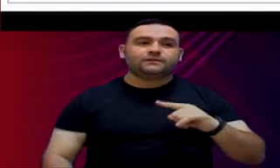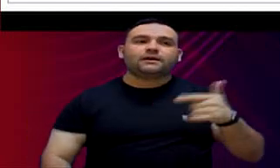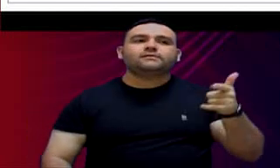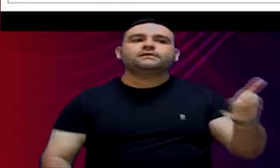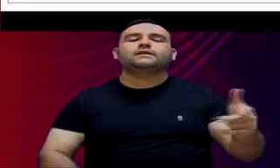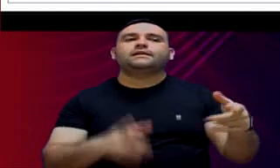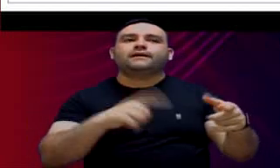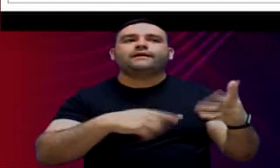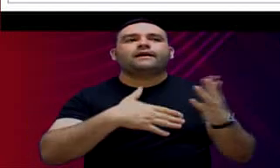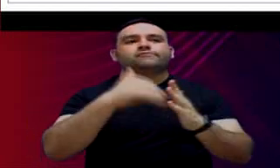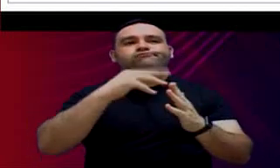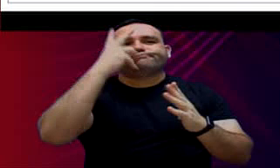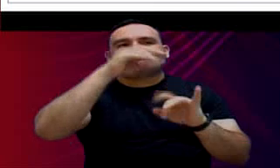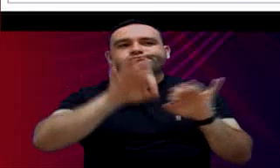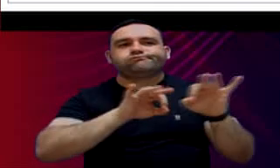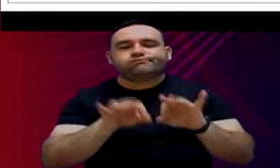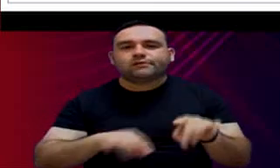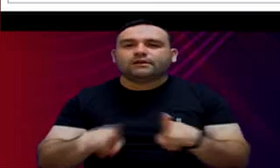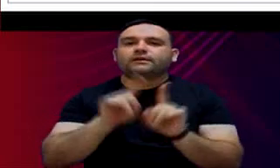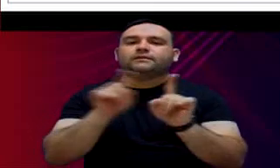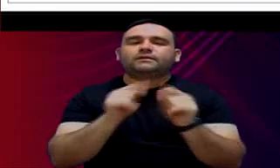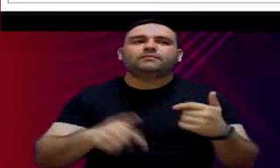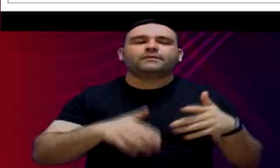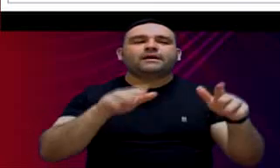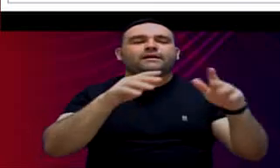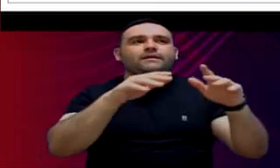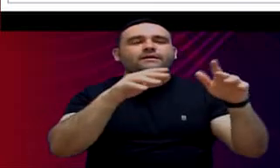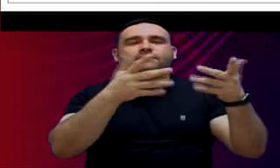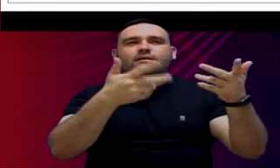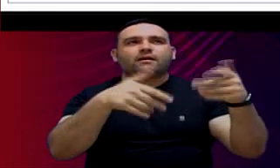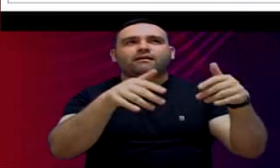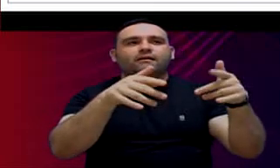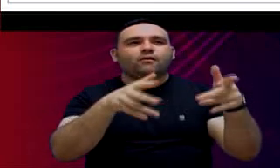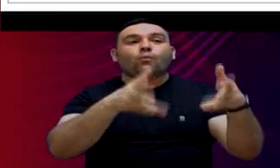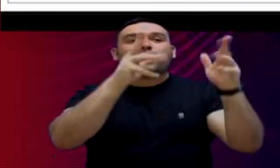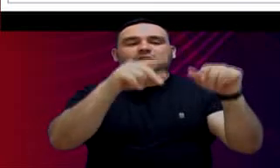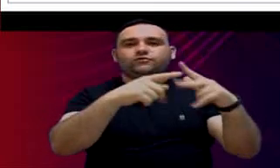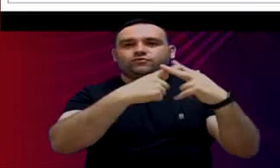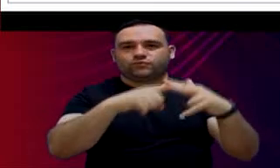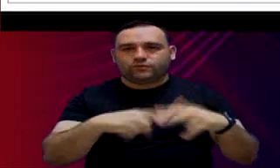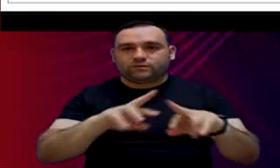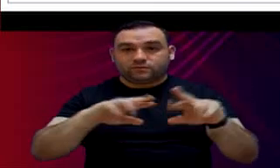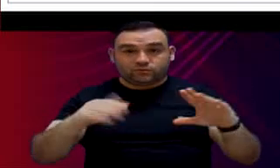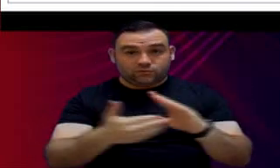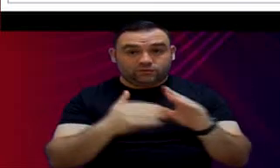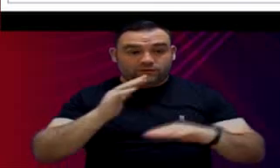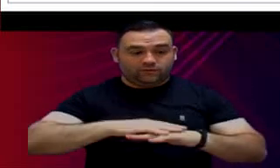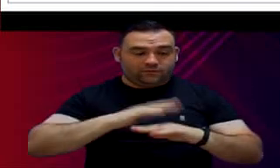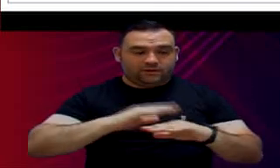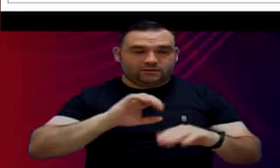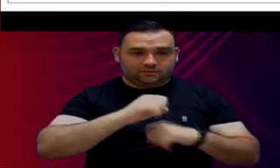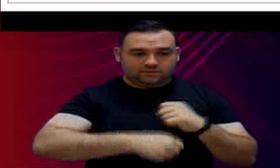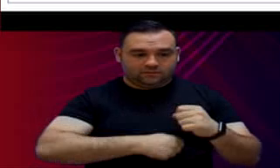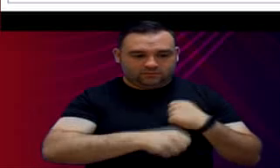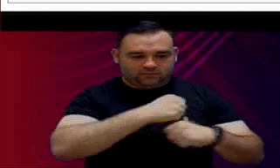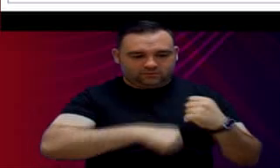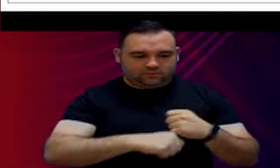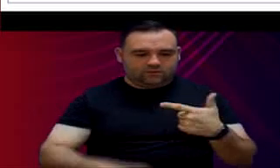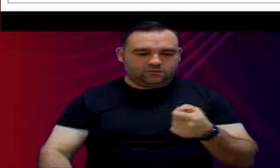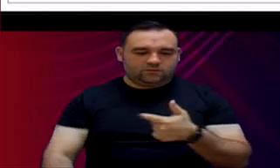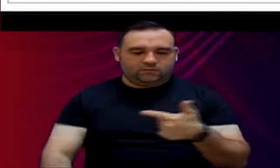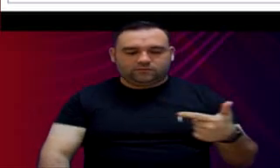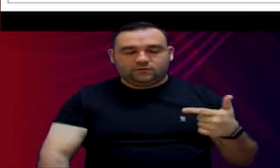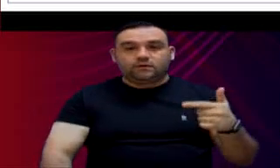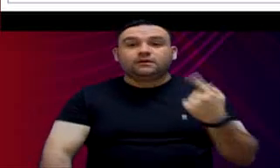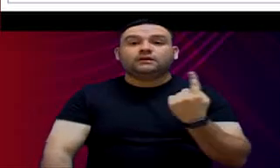órgão enquanto reforma reestruturação física e administrativa realizado o empenhado em 2022